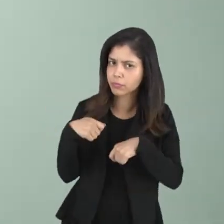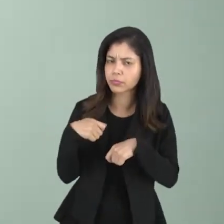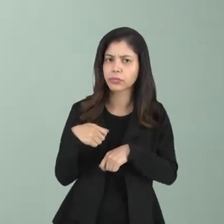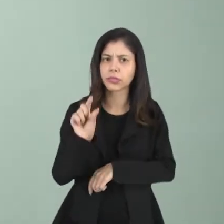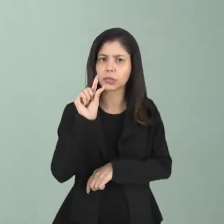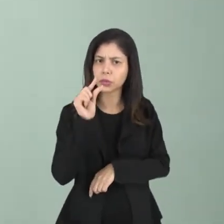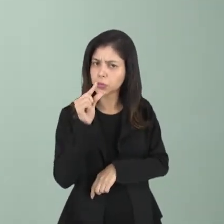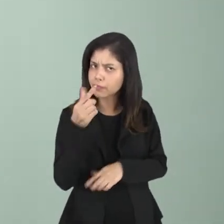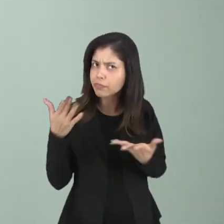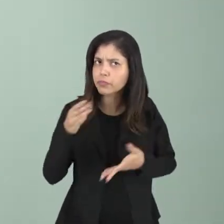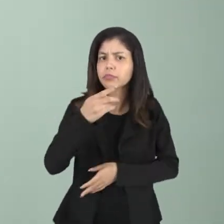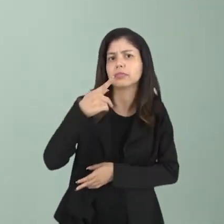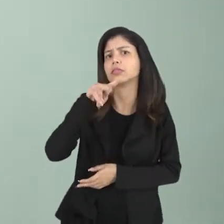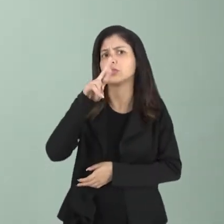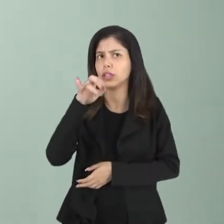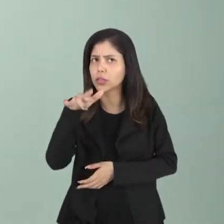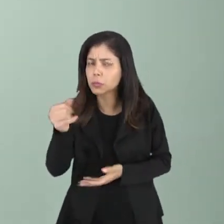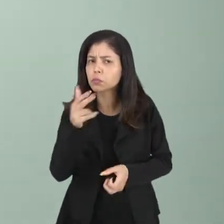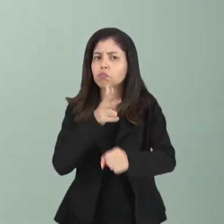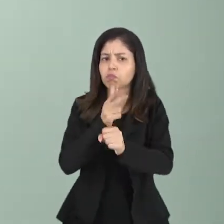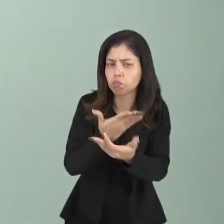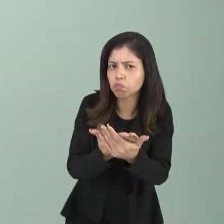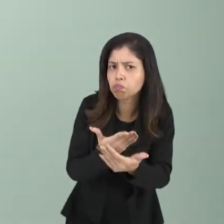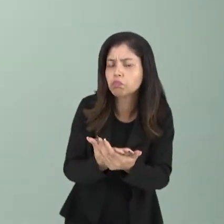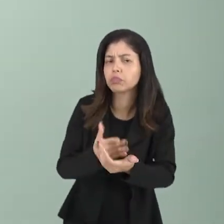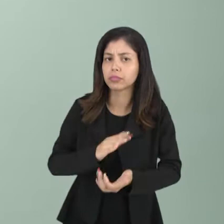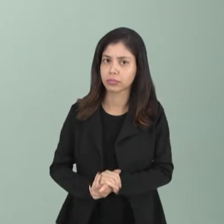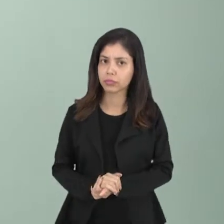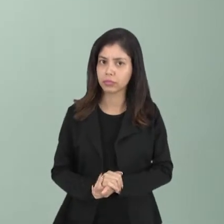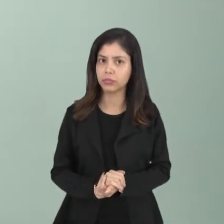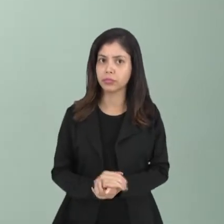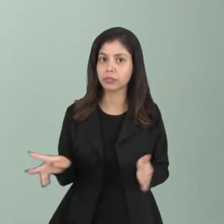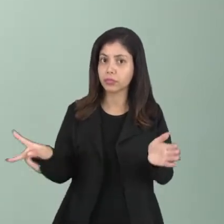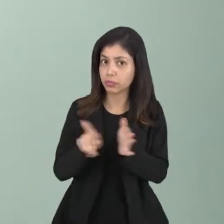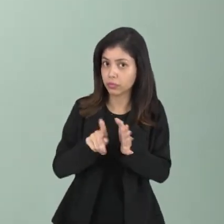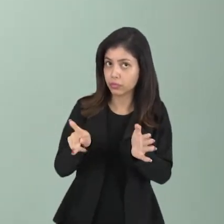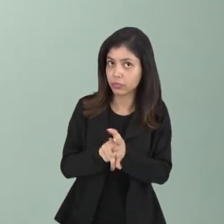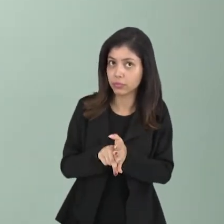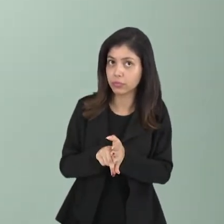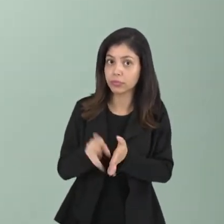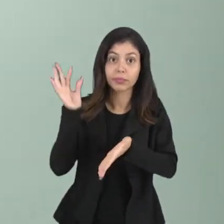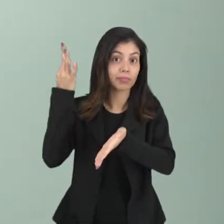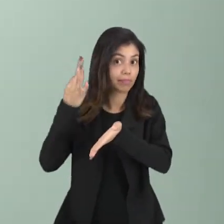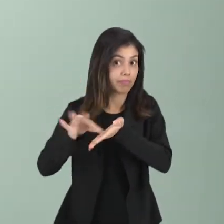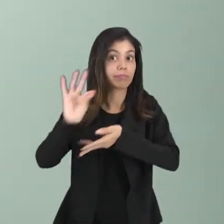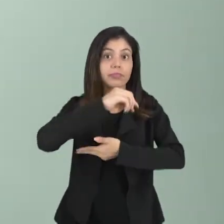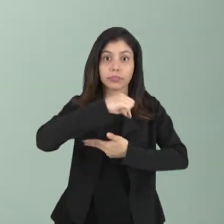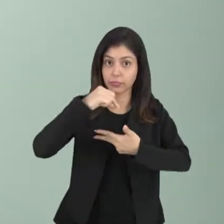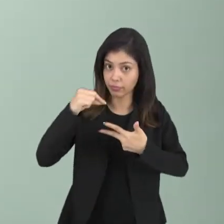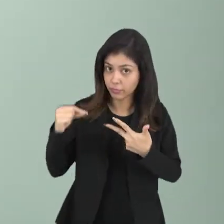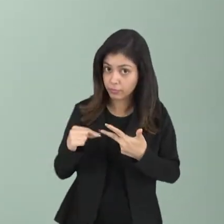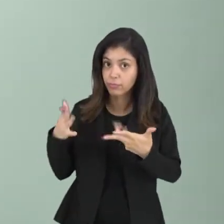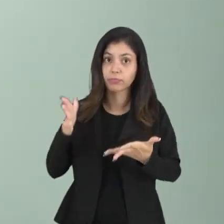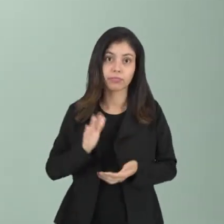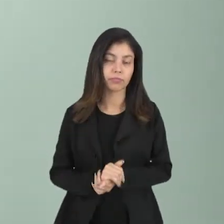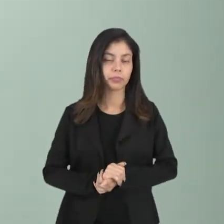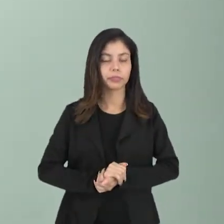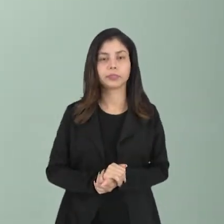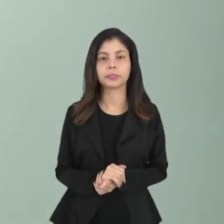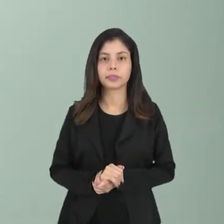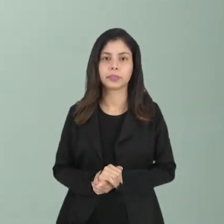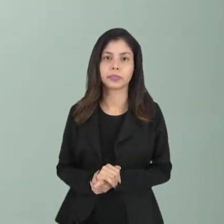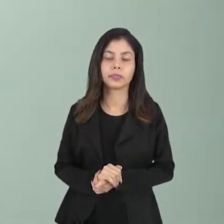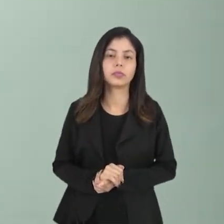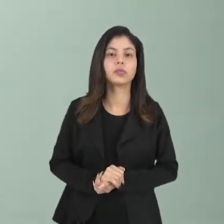uma peculiaridade. Esta videoaula, ela está dedicada ao Exame Nacional do Ensino Médio, que é